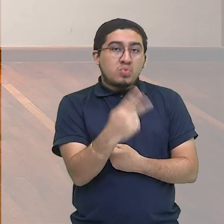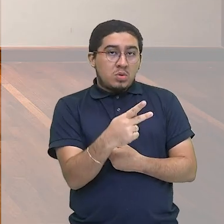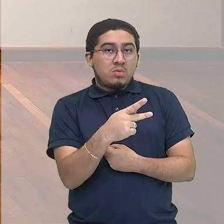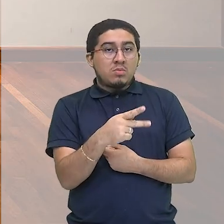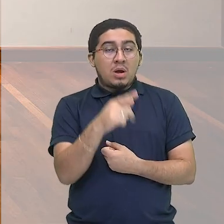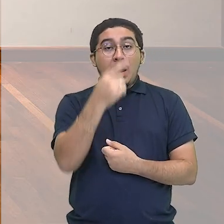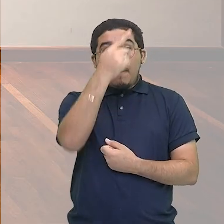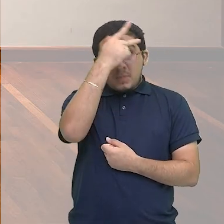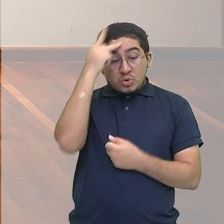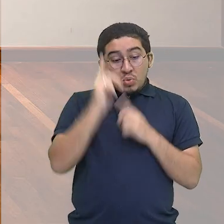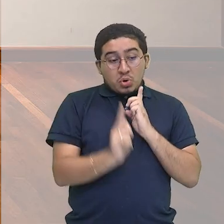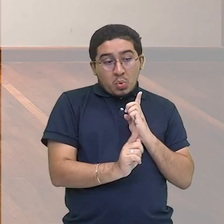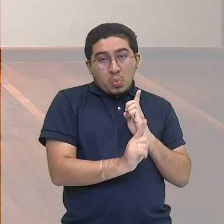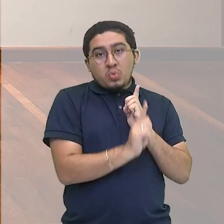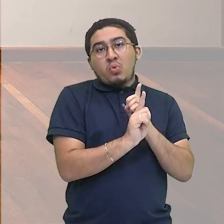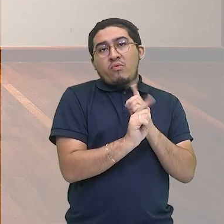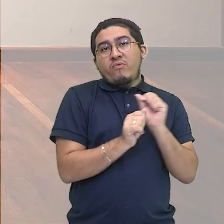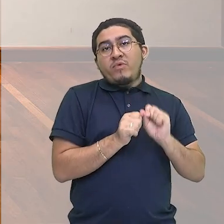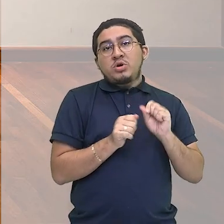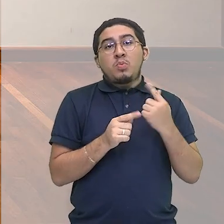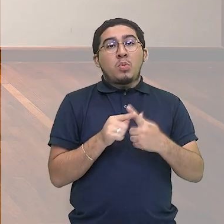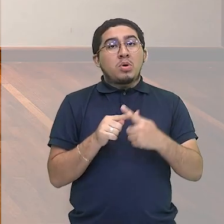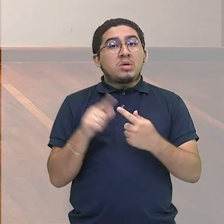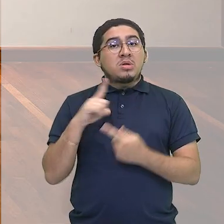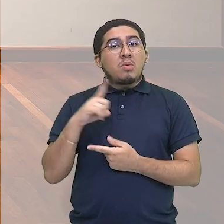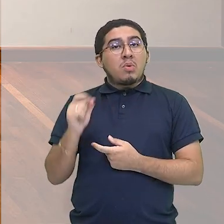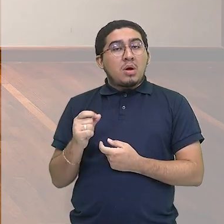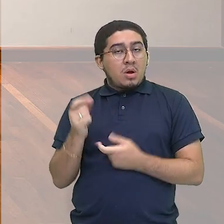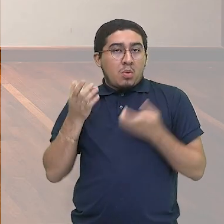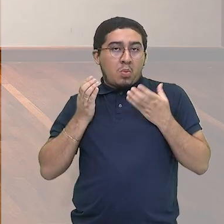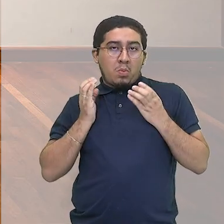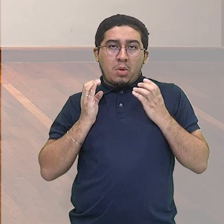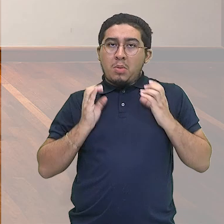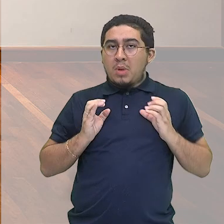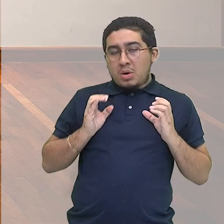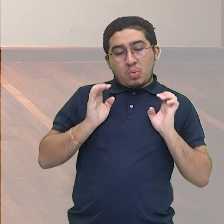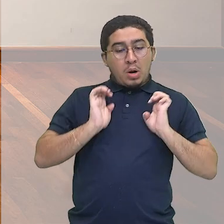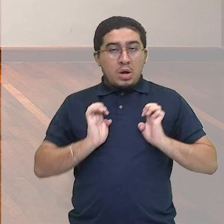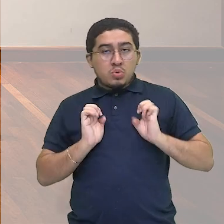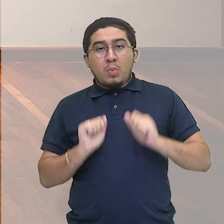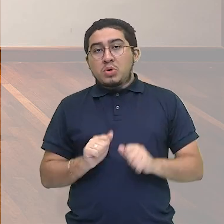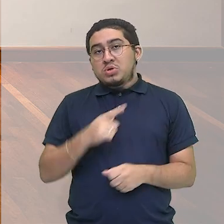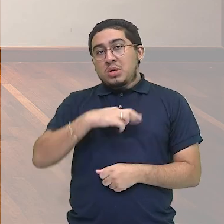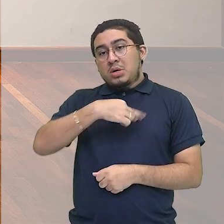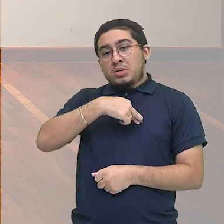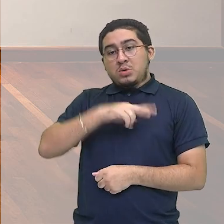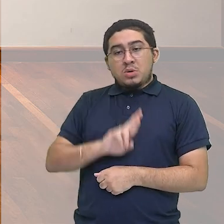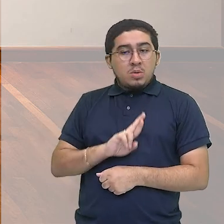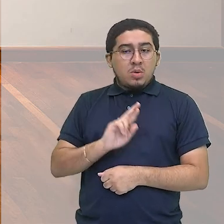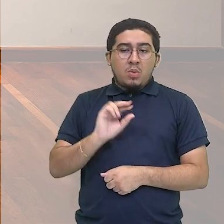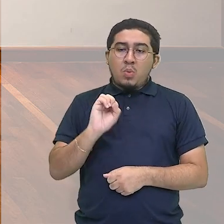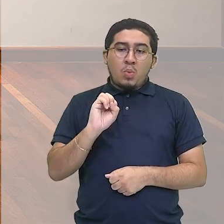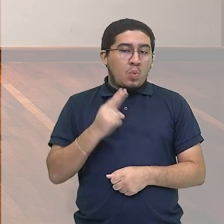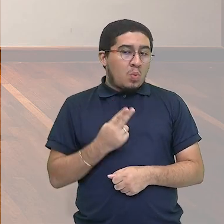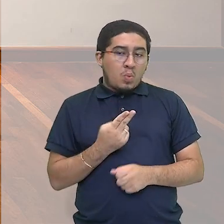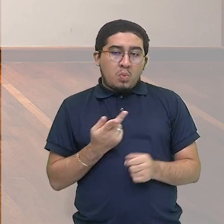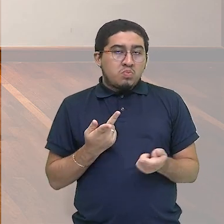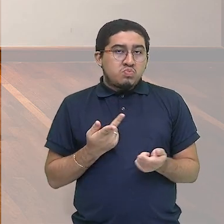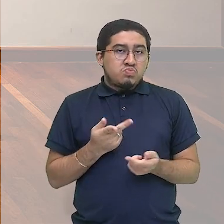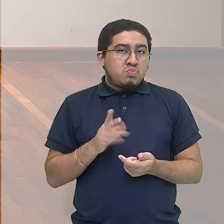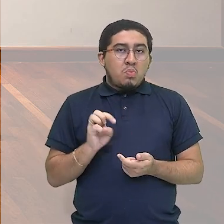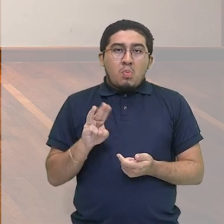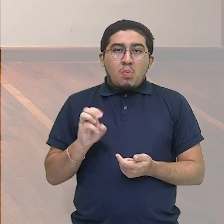isso porque ela tem valores. Por exemplo, pode ser um valor religioso, pode ser, né, um valor moral, um valor